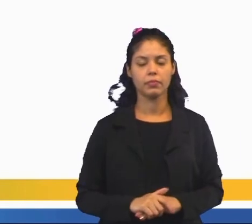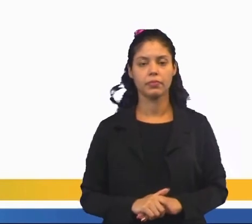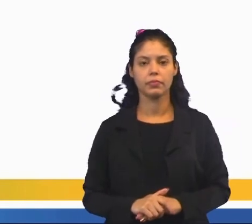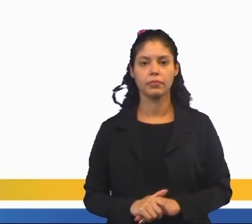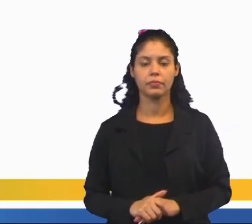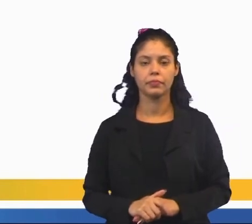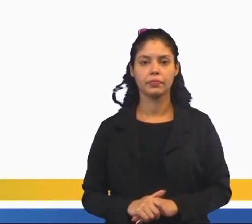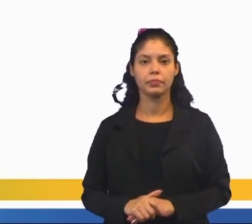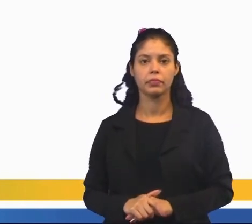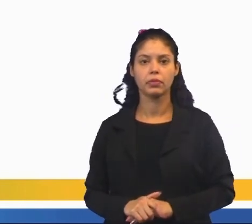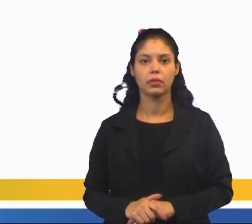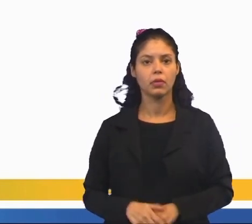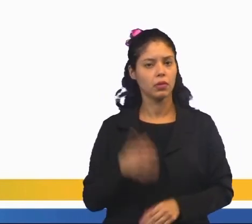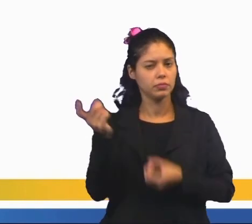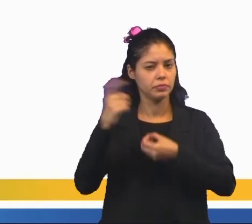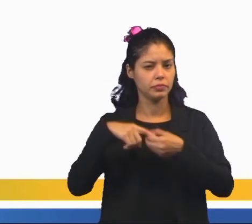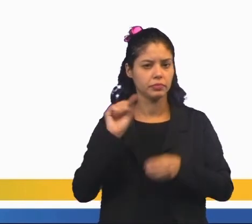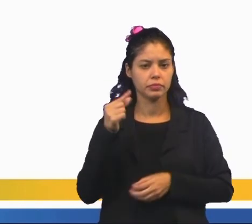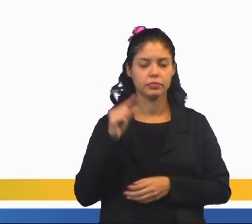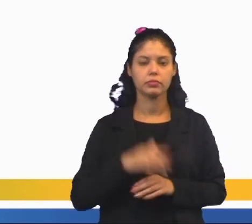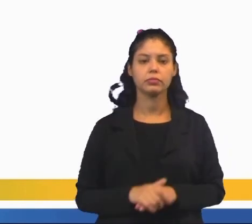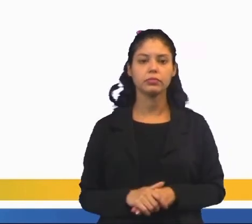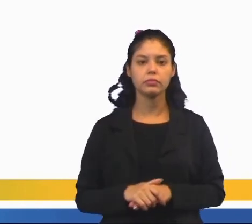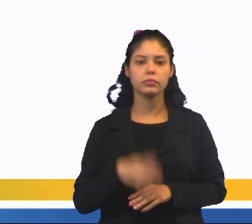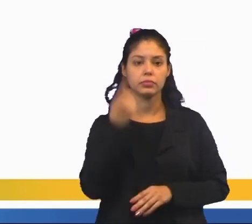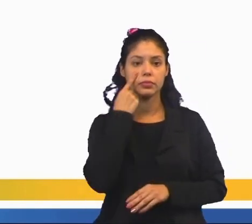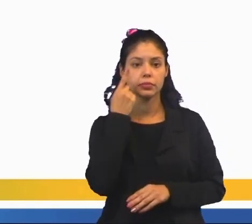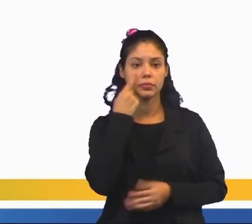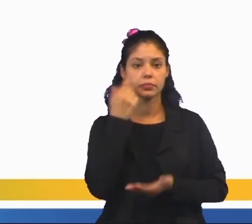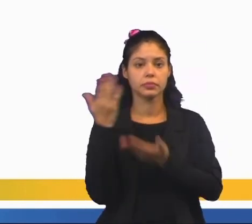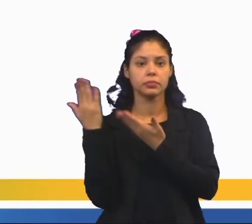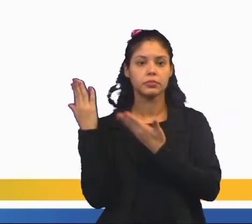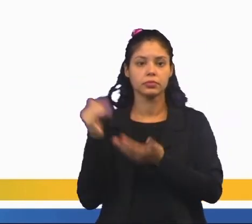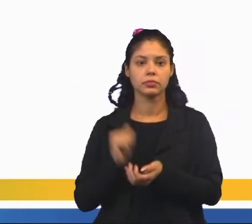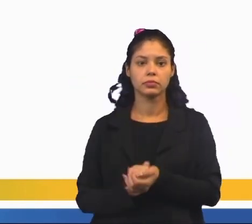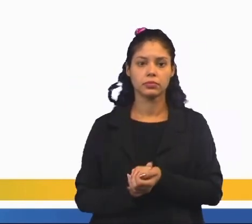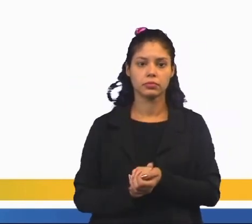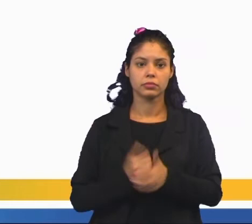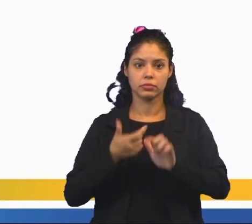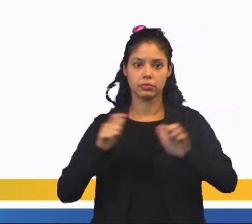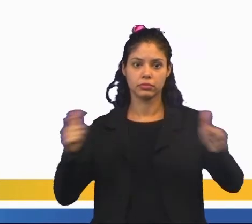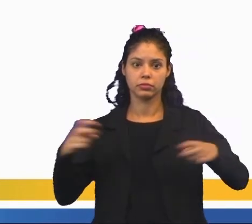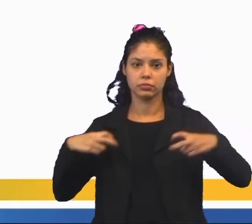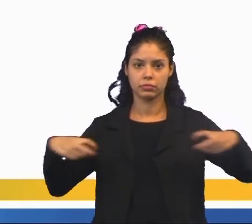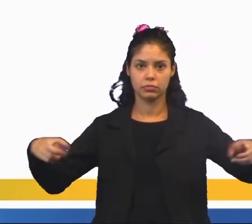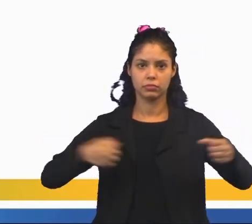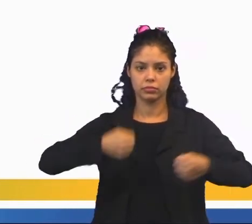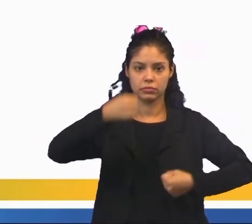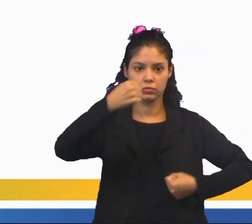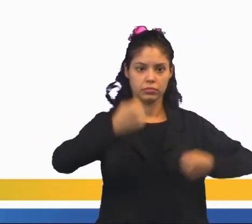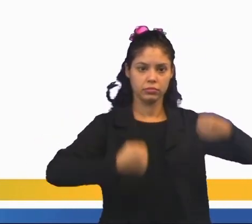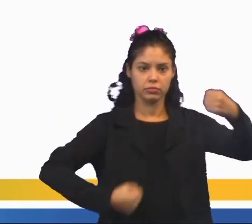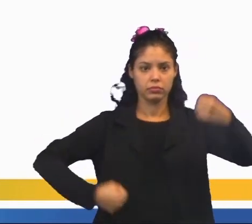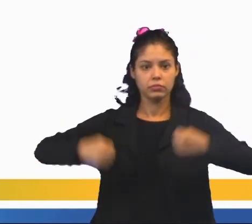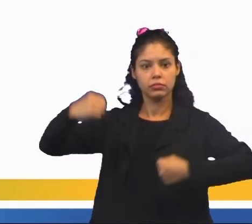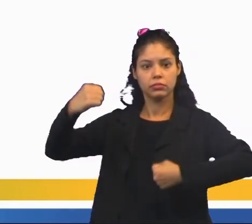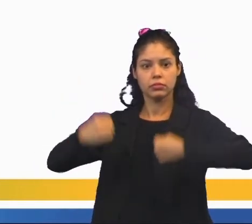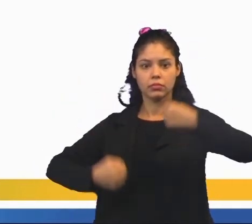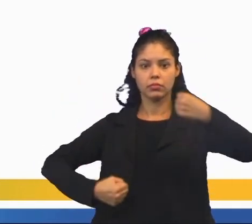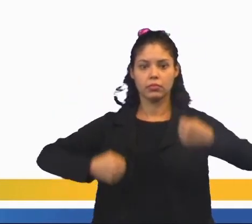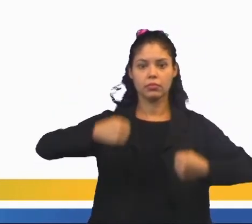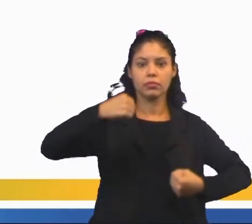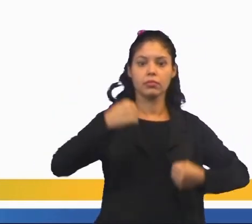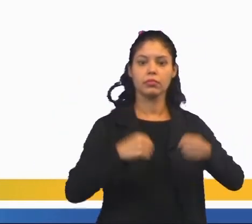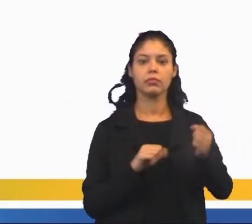na oração acima. Vamos voltar aqui um pouquinho? Olha só. Grande carro para transporte de pessoas de